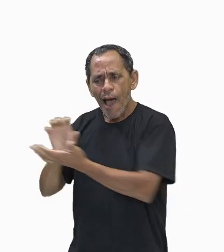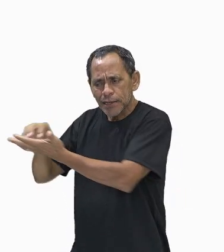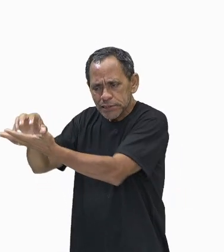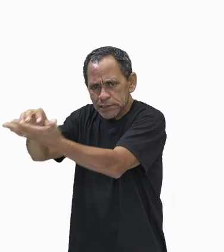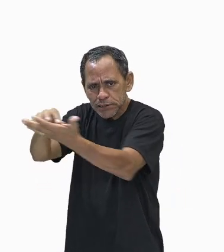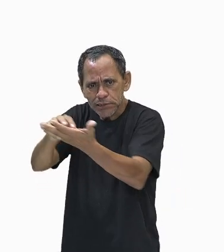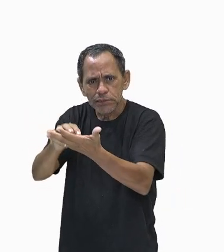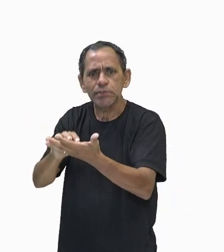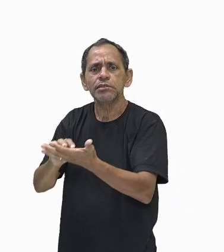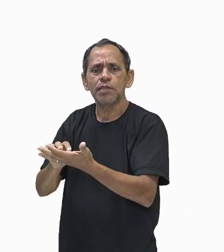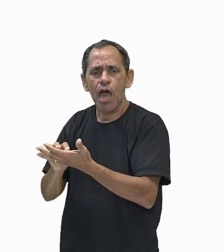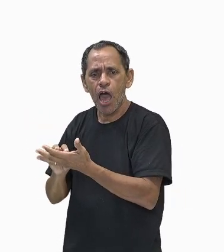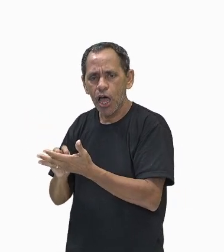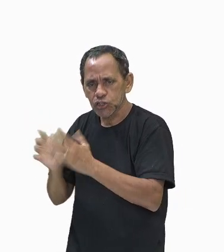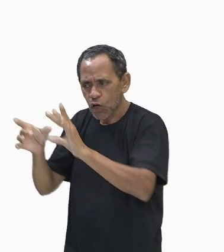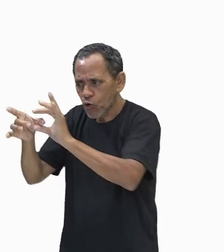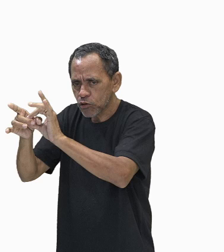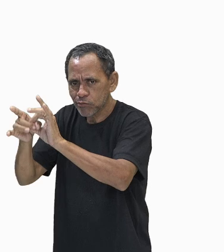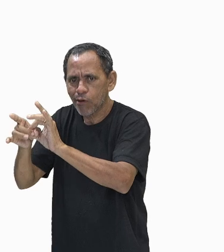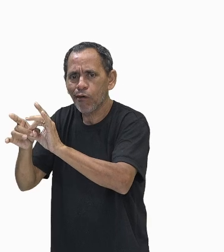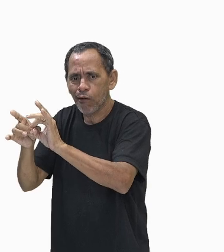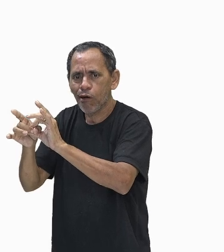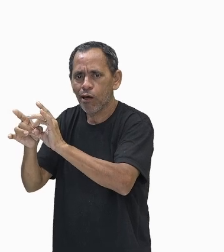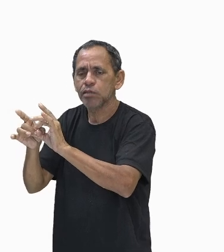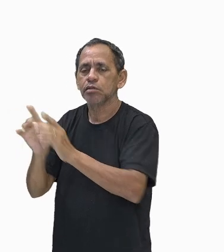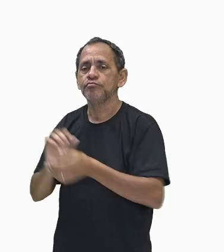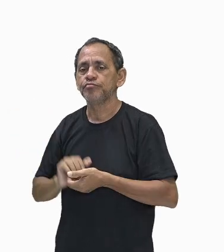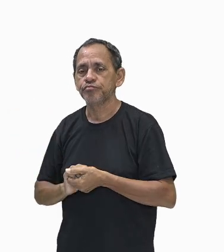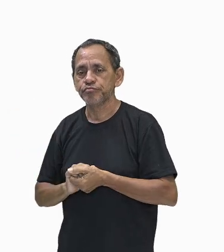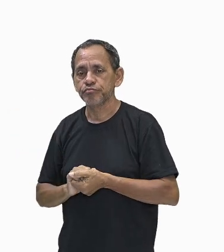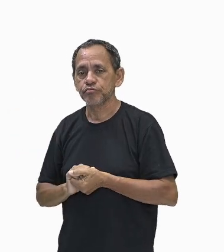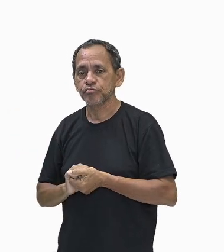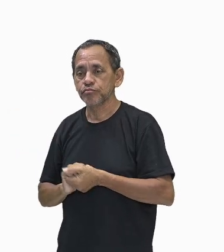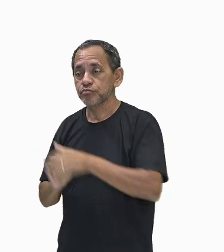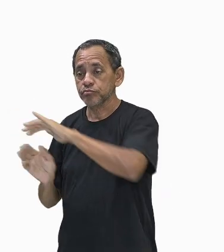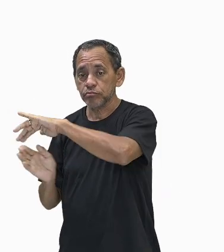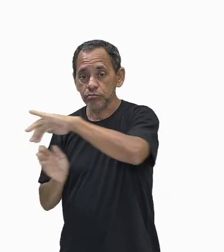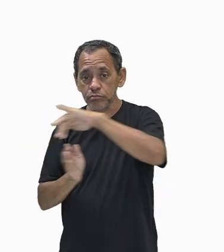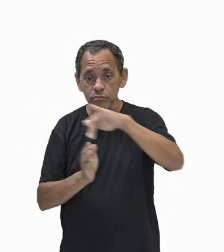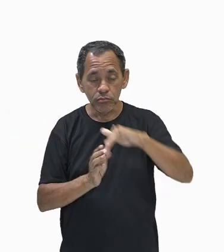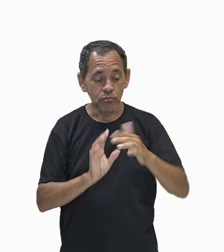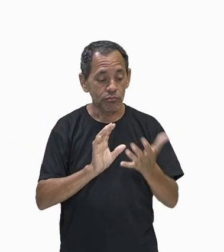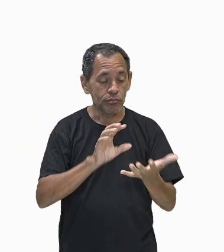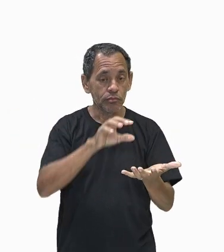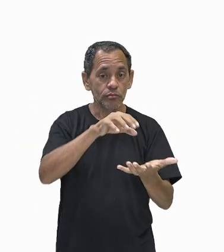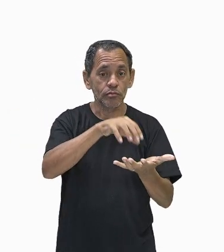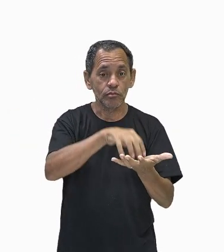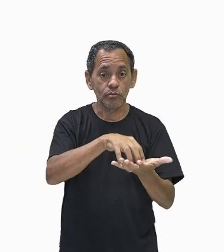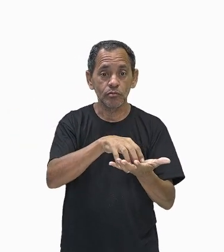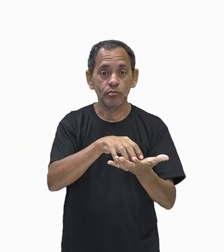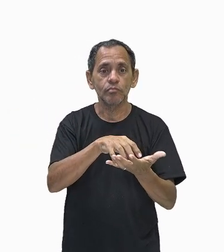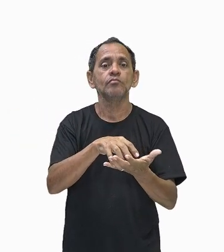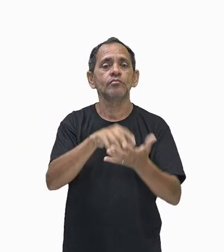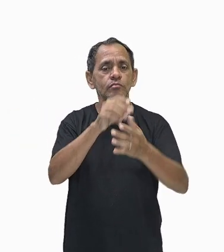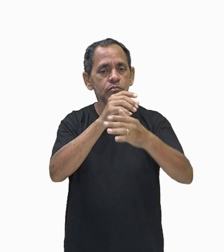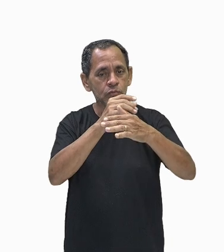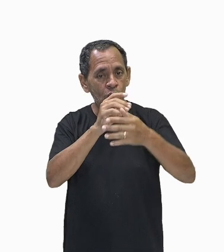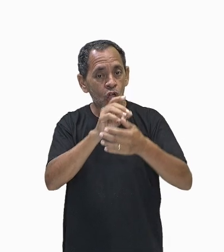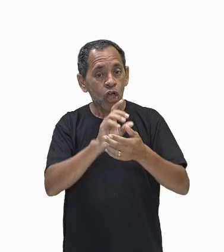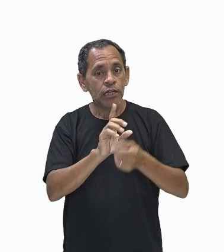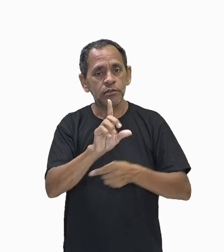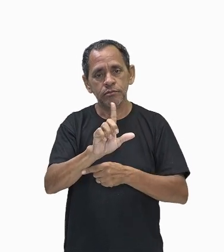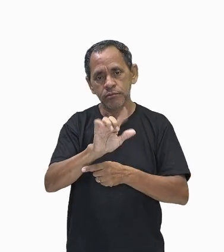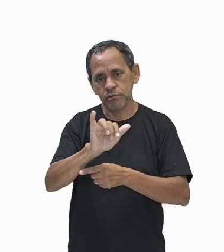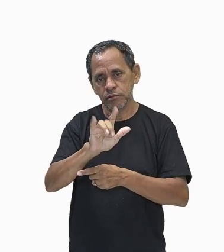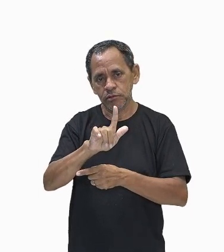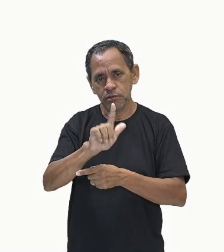persas, eles formaram, então, o quê? A Liga de Delos, tá? Uma confederação aí presidida,